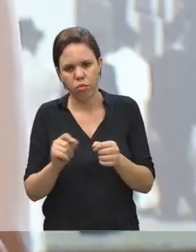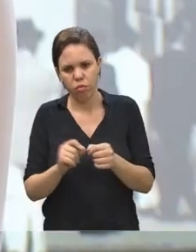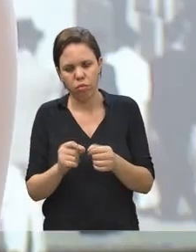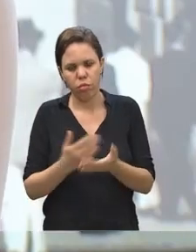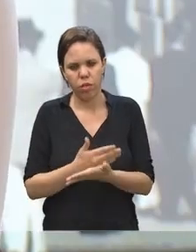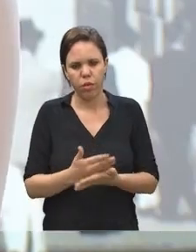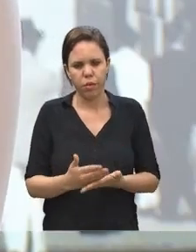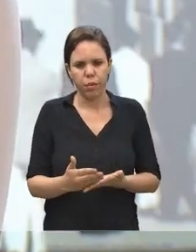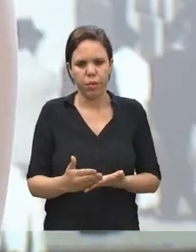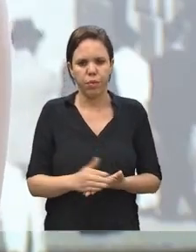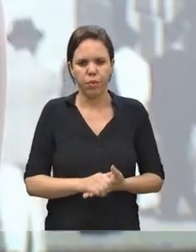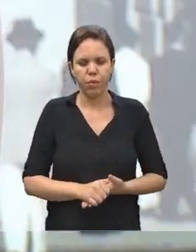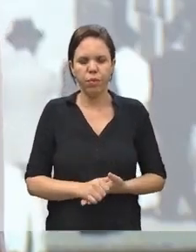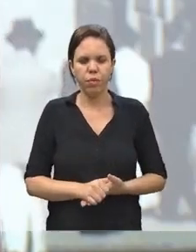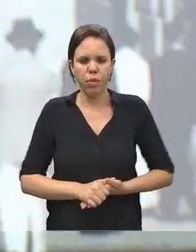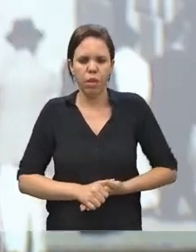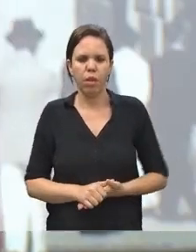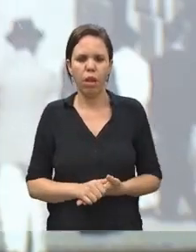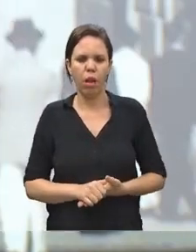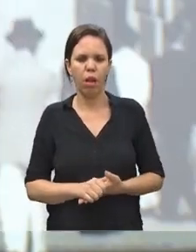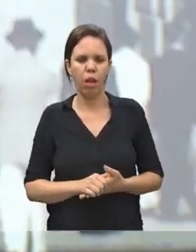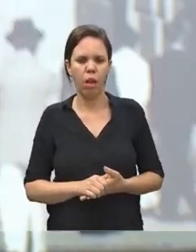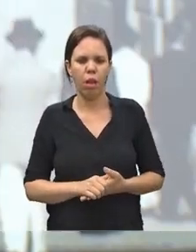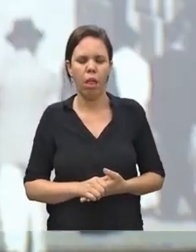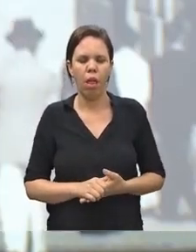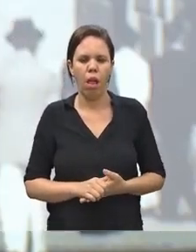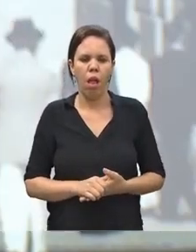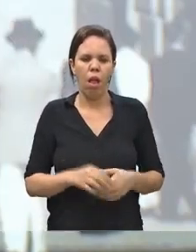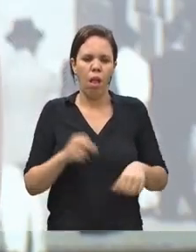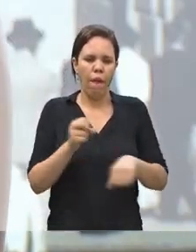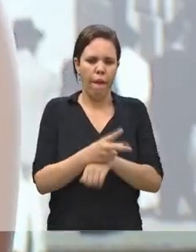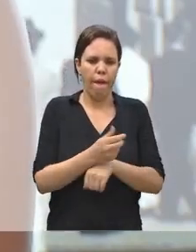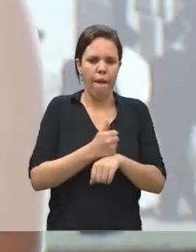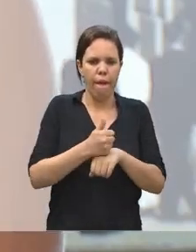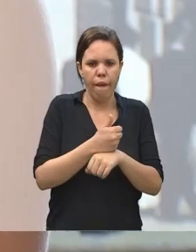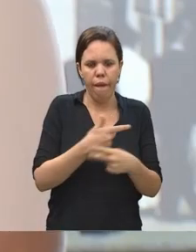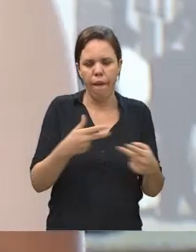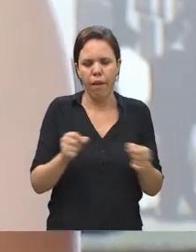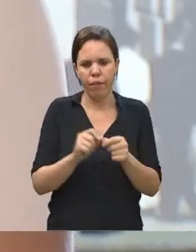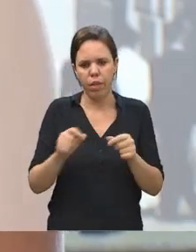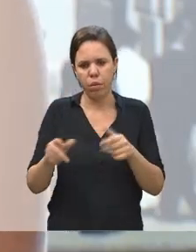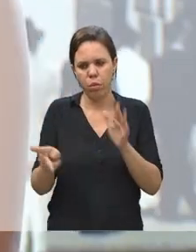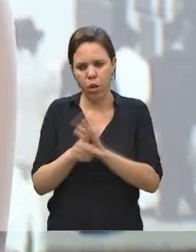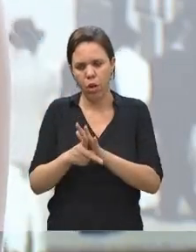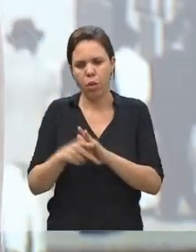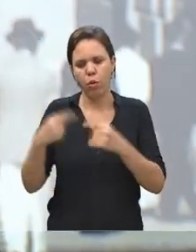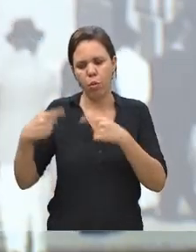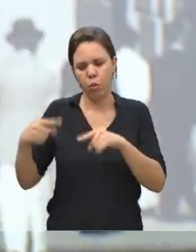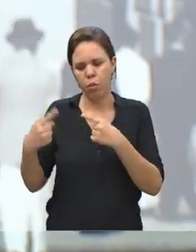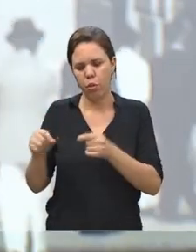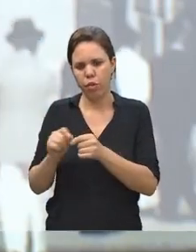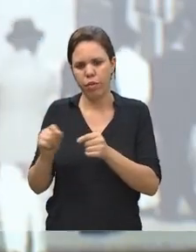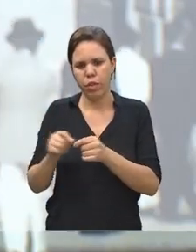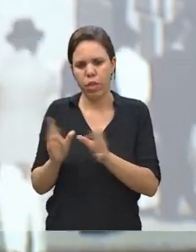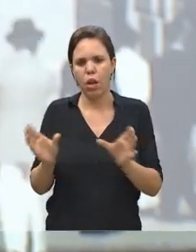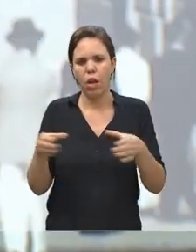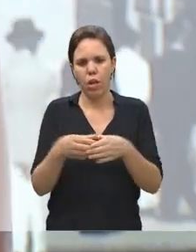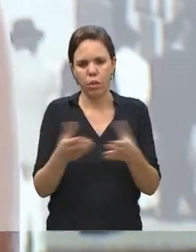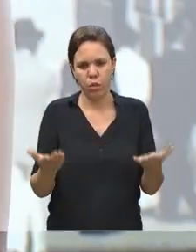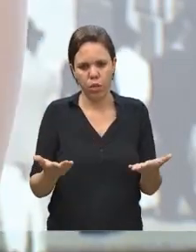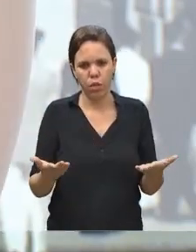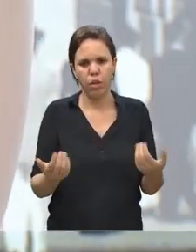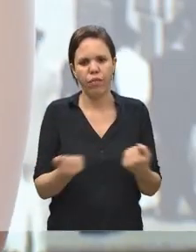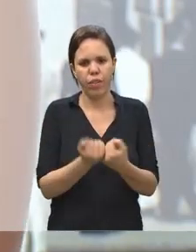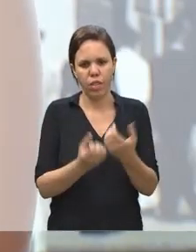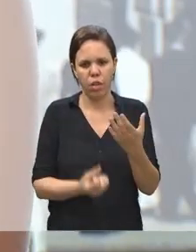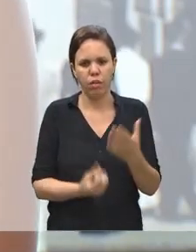fazer, eles começaram a dar cargos e funções para os próprios músicos executarem. Então, assim, ter uma equipe toda por